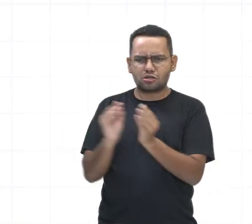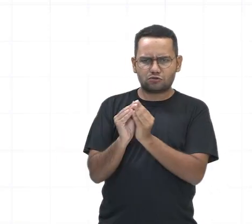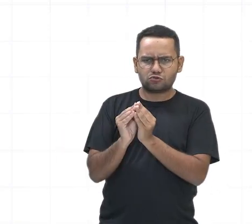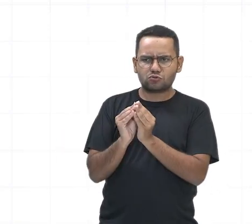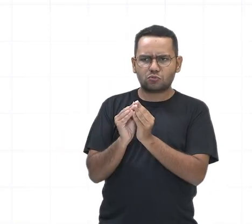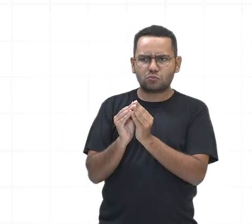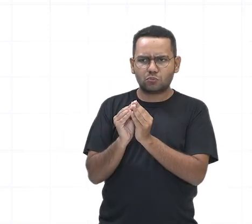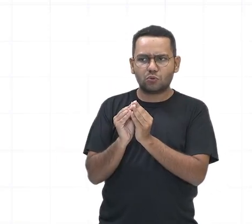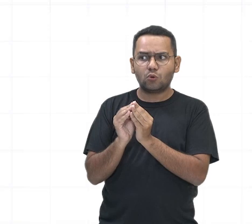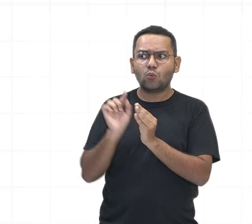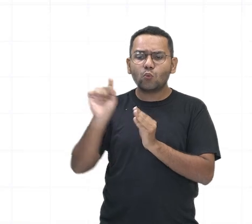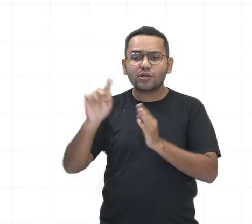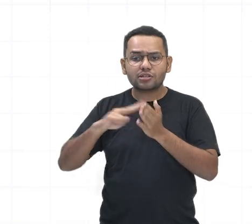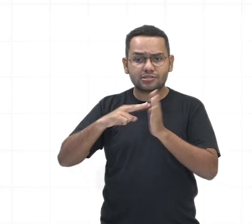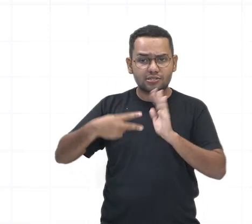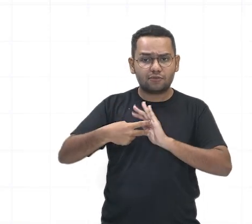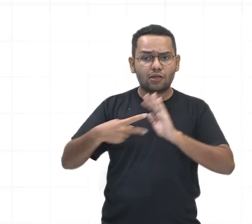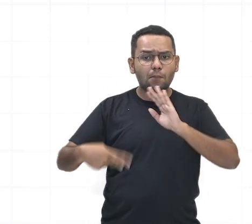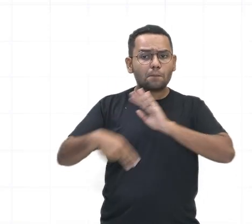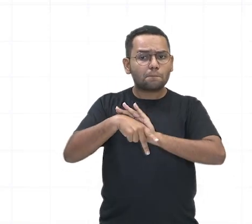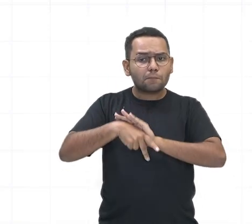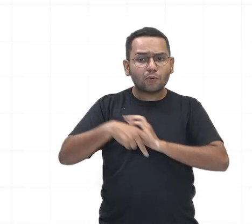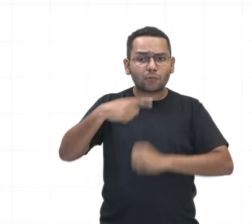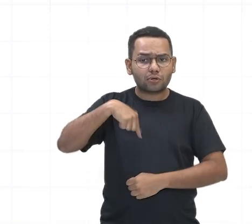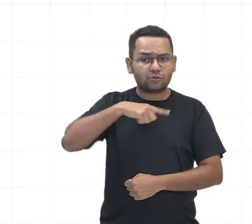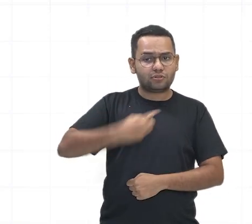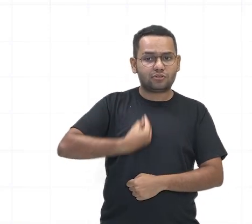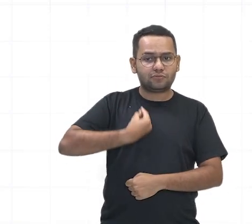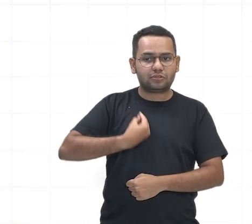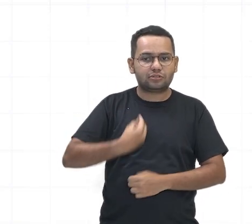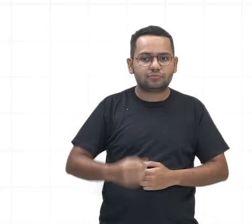ela tem a ver com nossas vidas hoje.